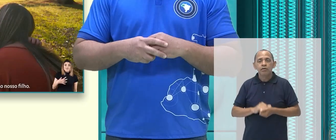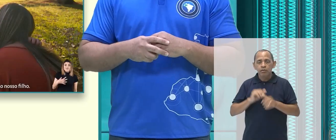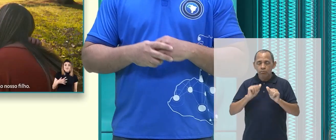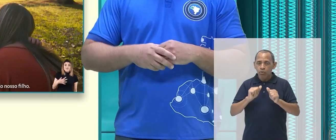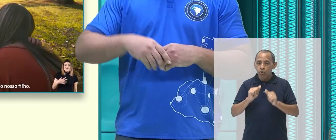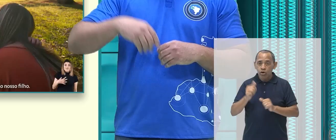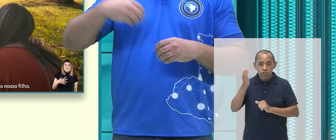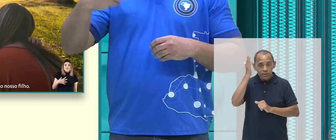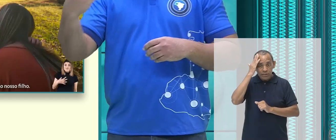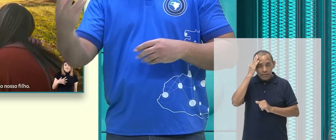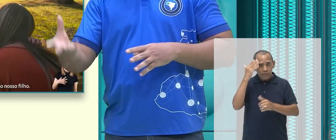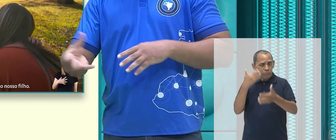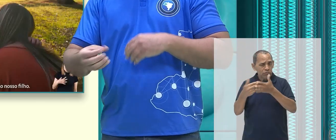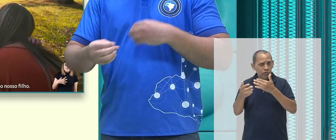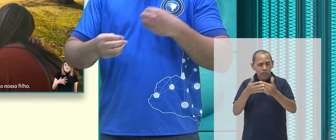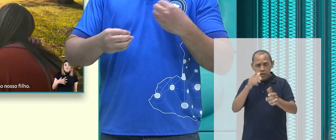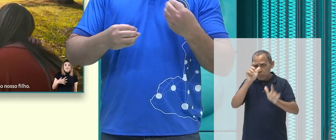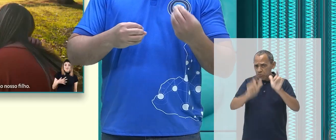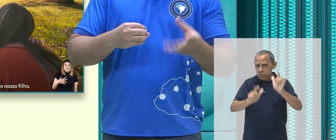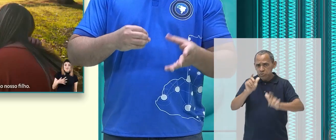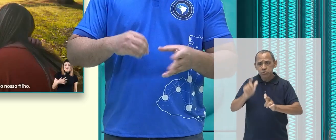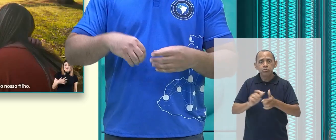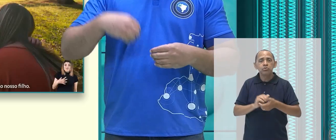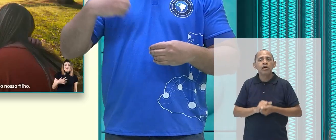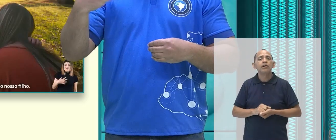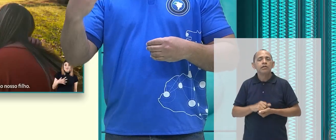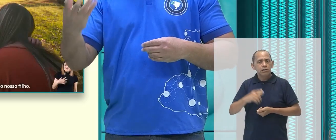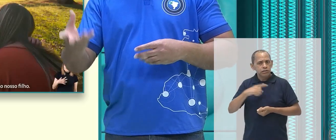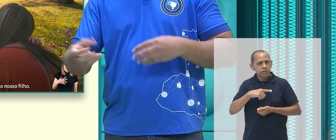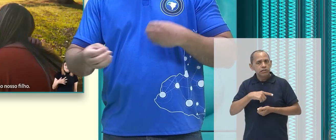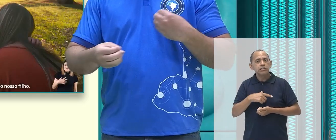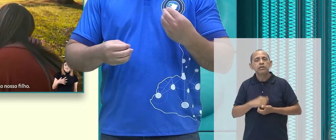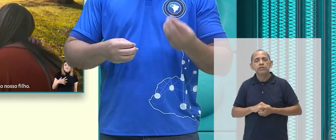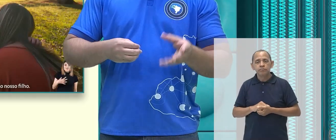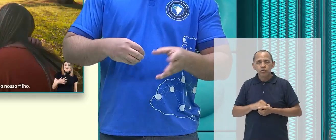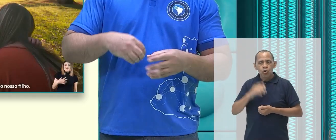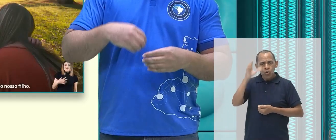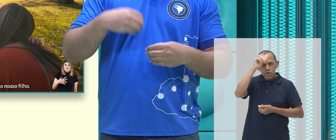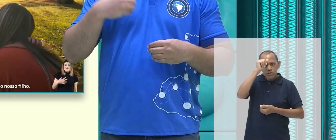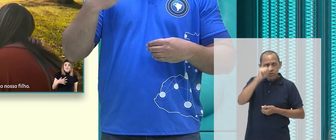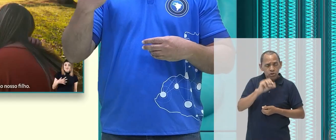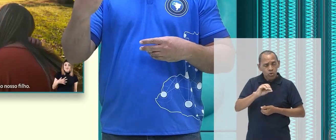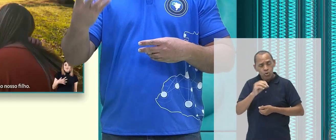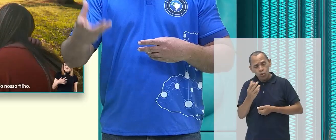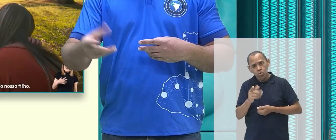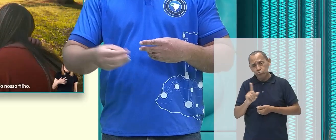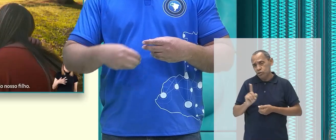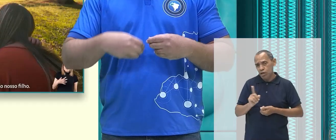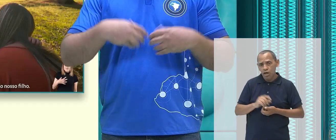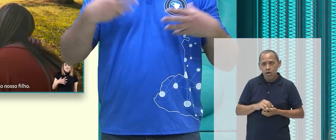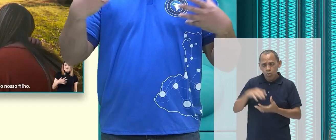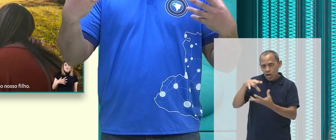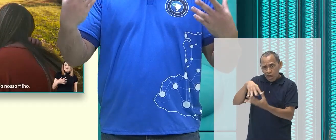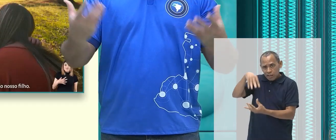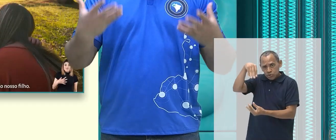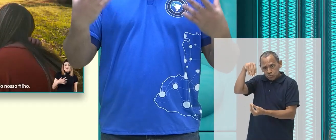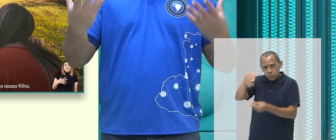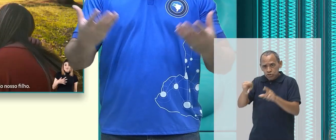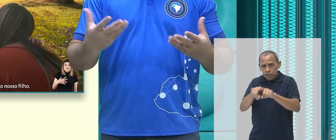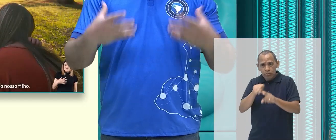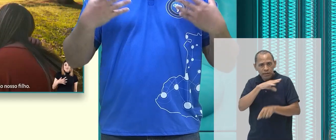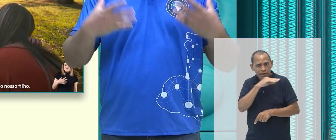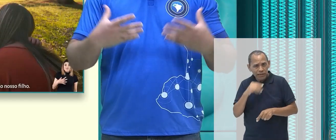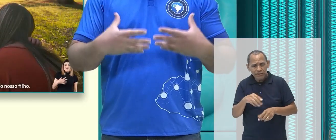qualquer cidadão, letrado ou não, adulto, criança, criança, certo? Adolescente. Então,